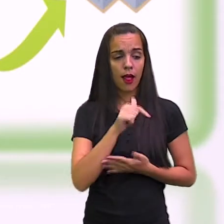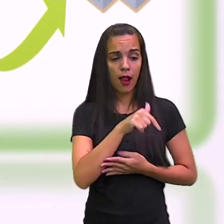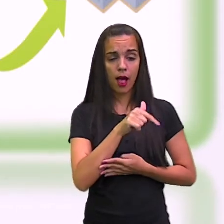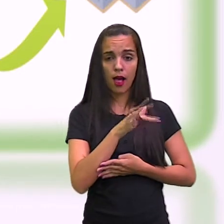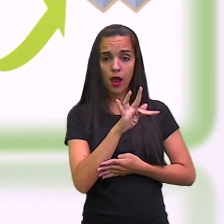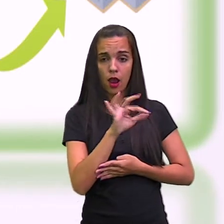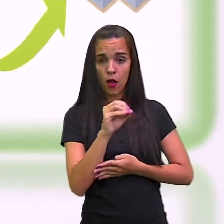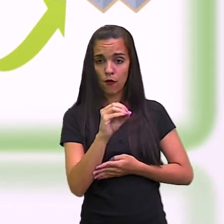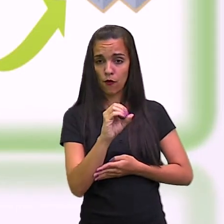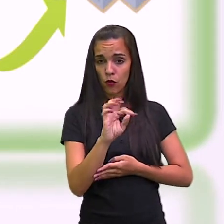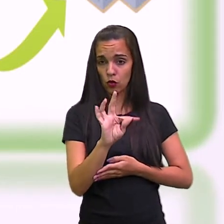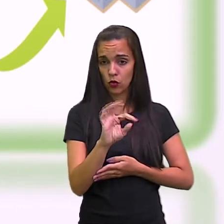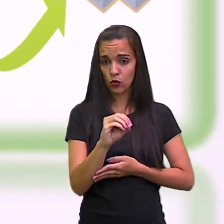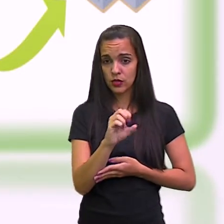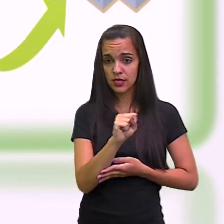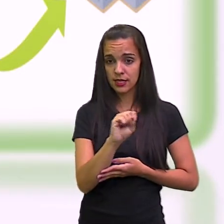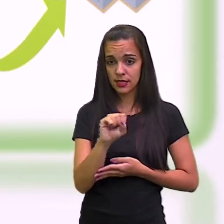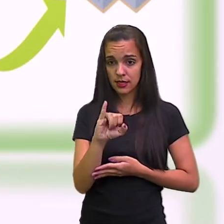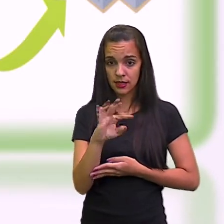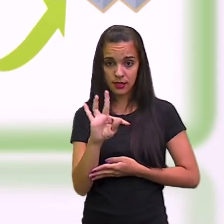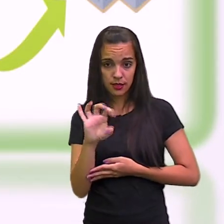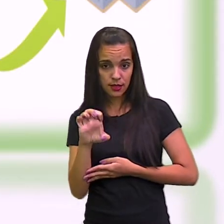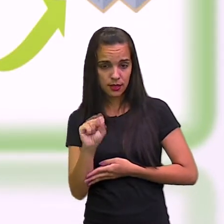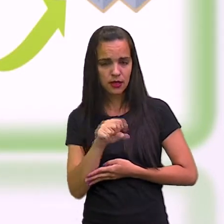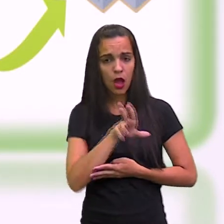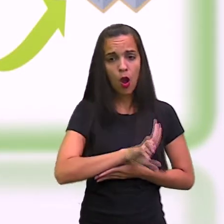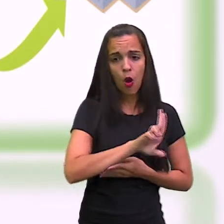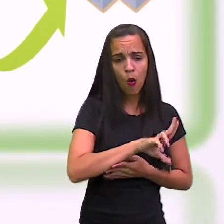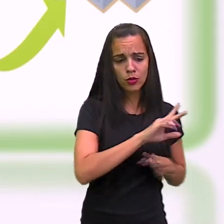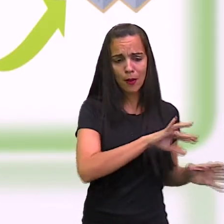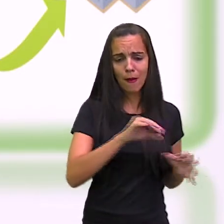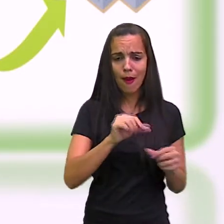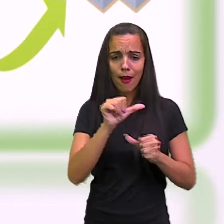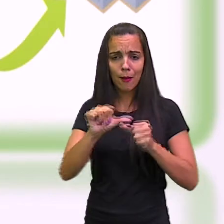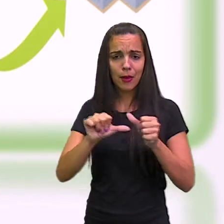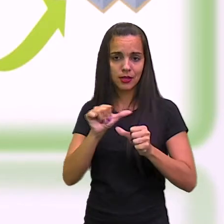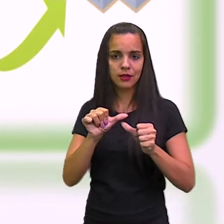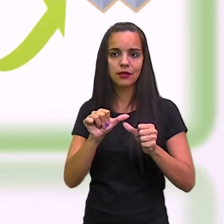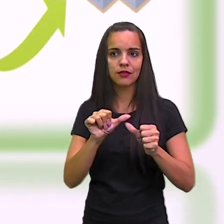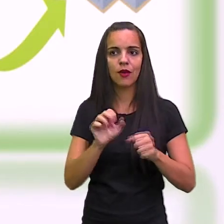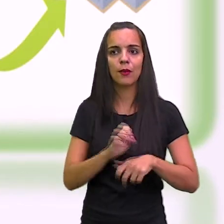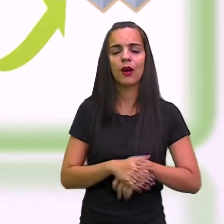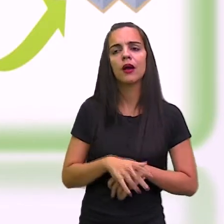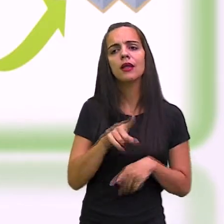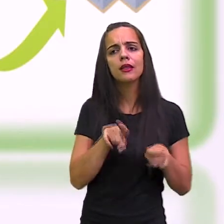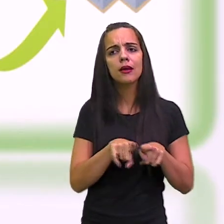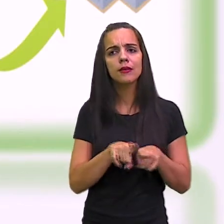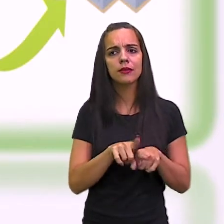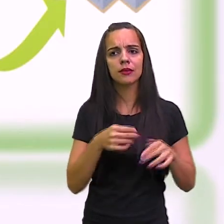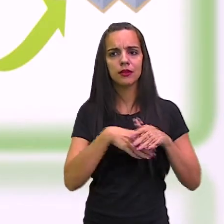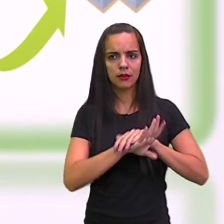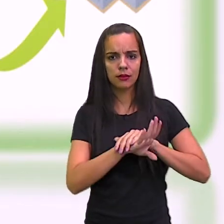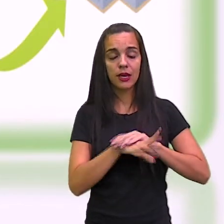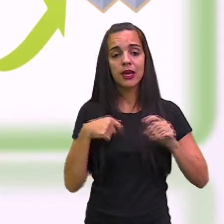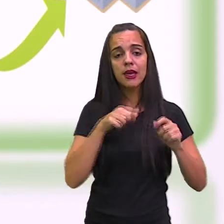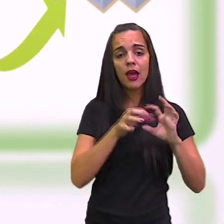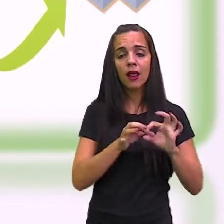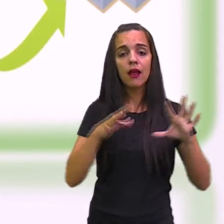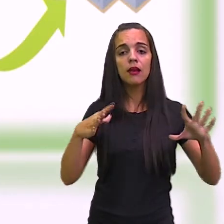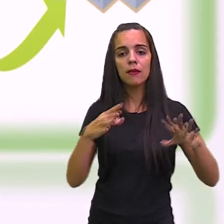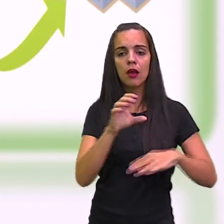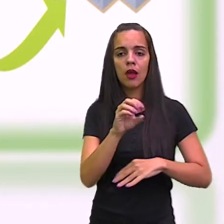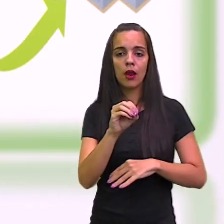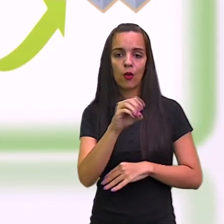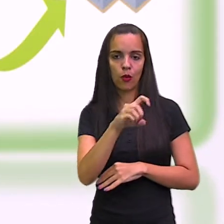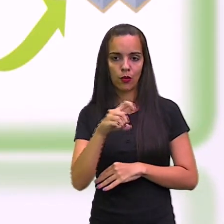fotossíntese, vão transformar esse CO2 nos hidratos de carbono, liberando oxigênio.